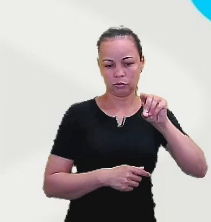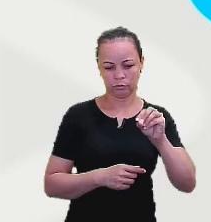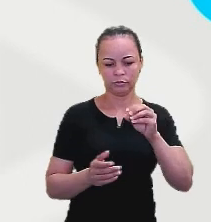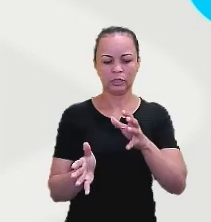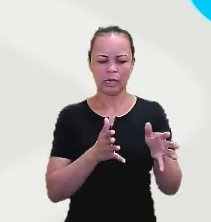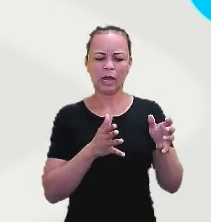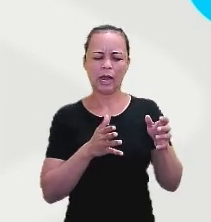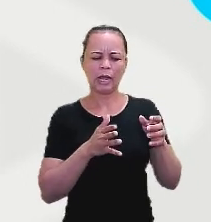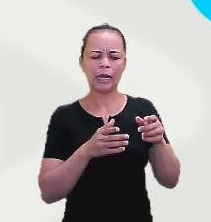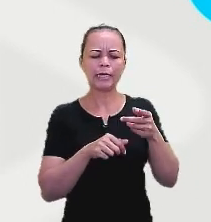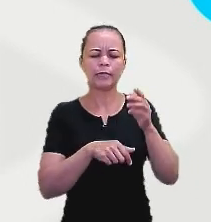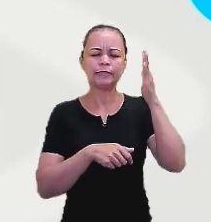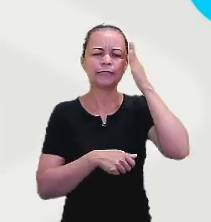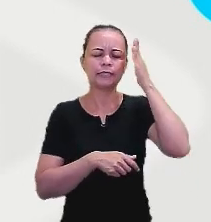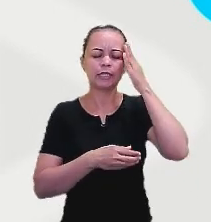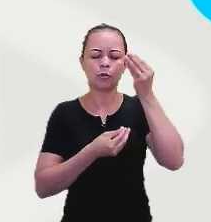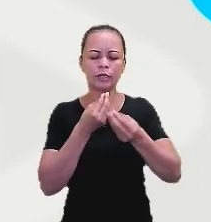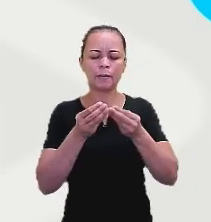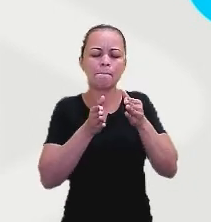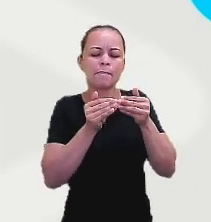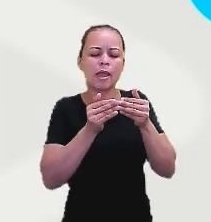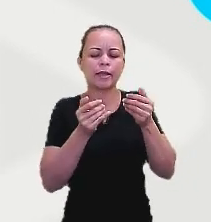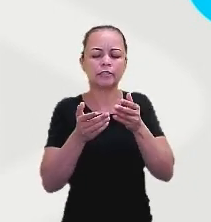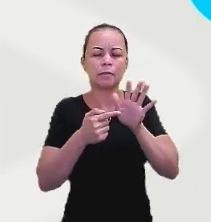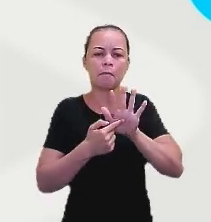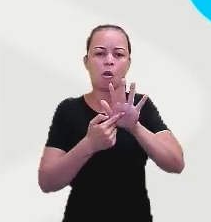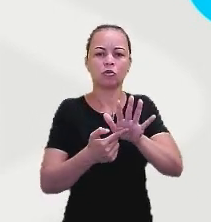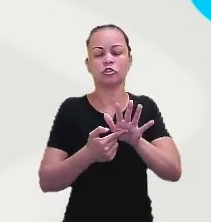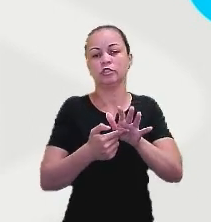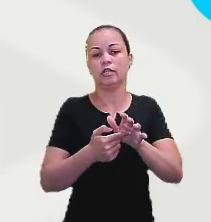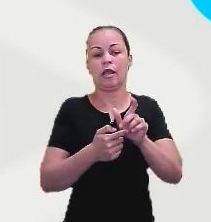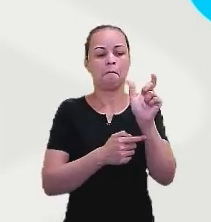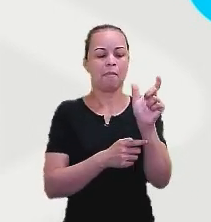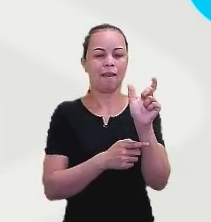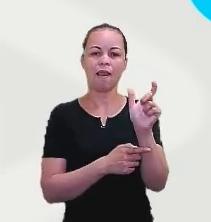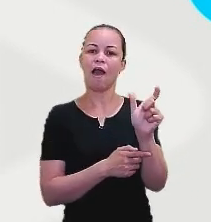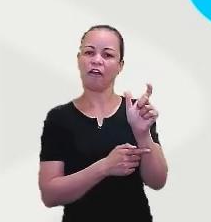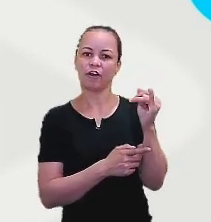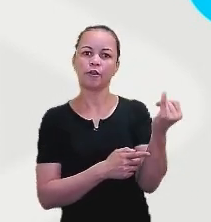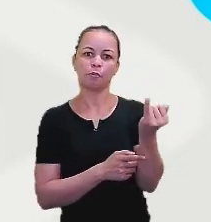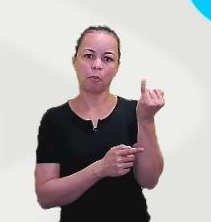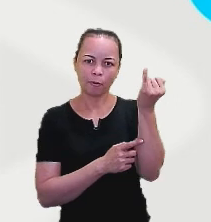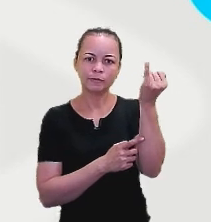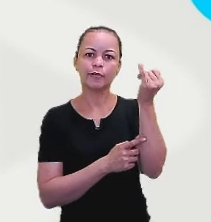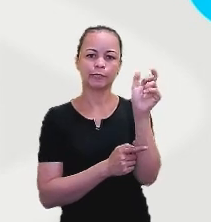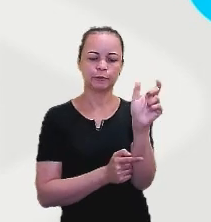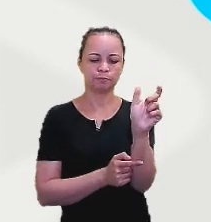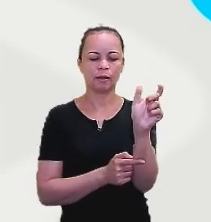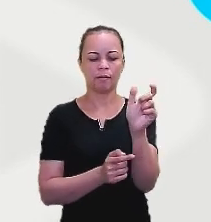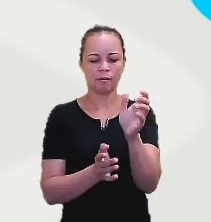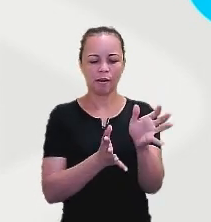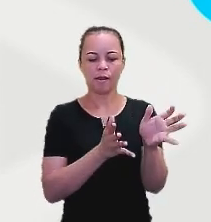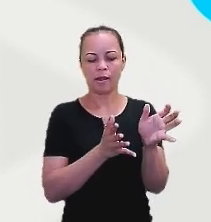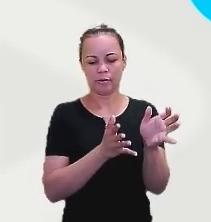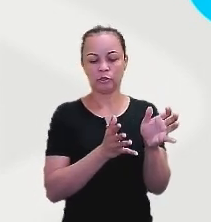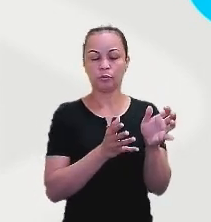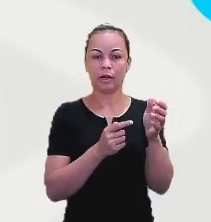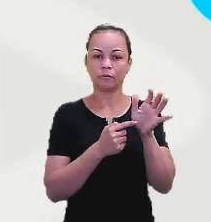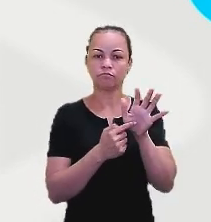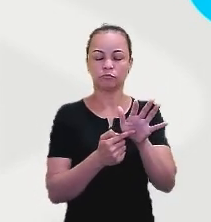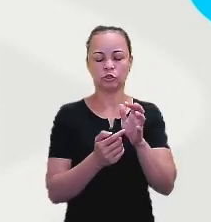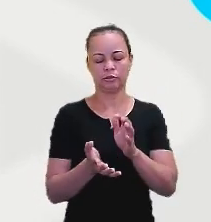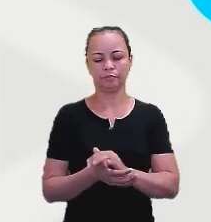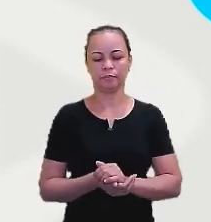Para facilitar, destaque a palavra-chave do enunciado. Então, está lá o texto, né, se você estiver fazendo uma prova.